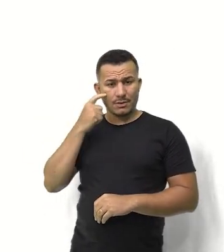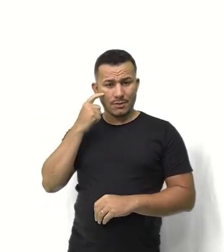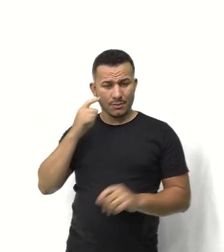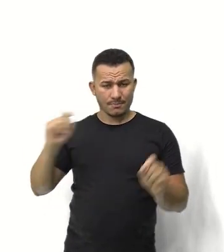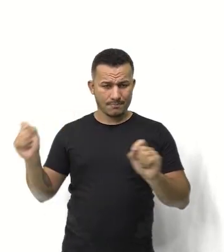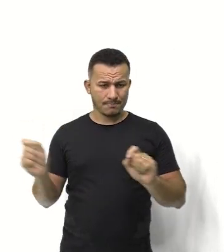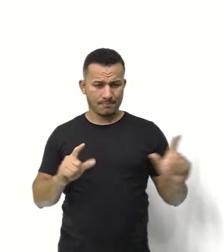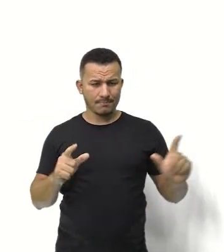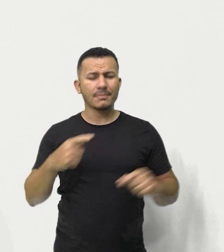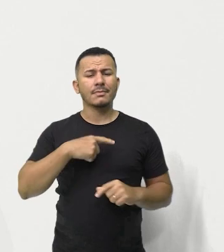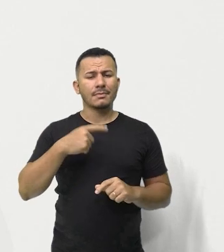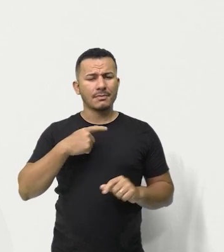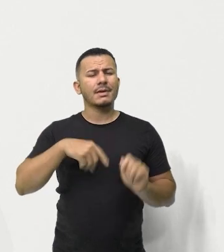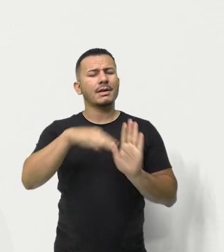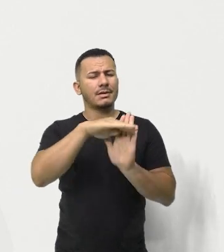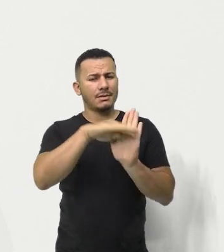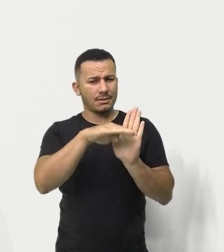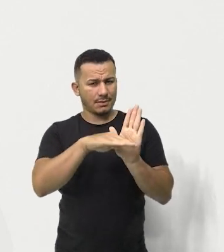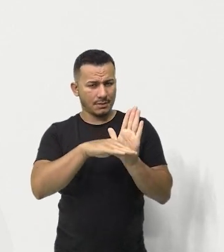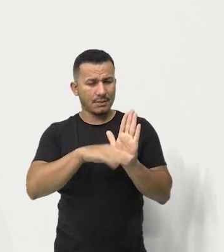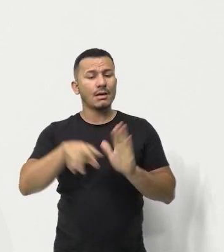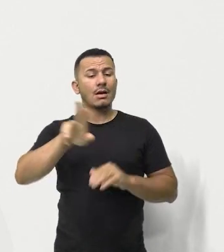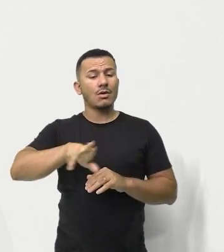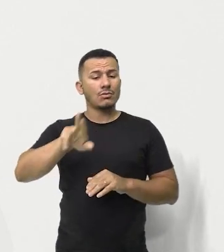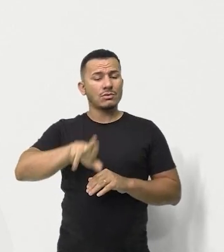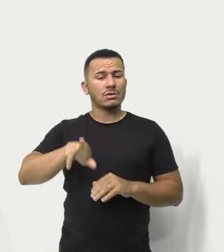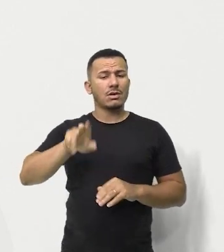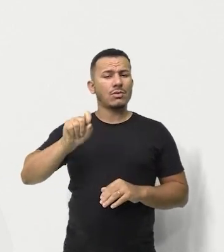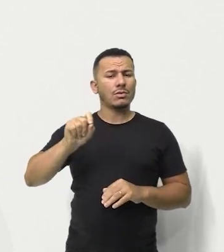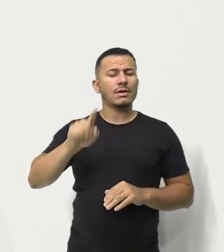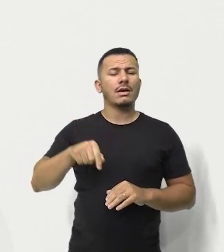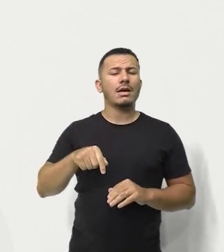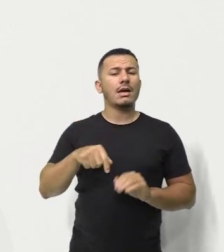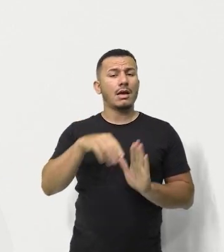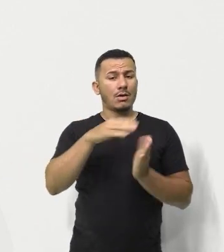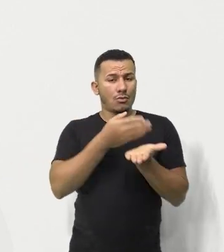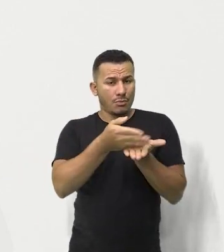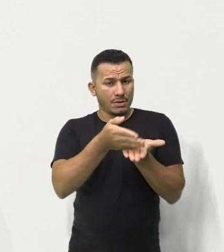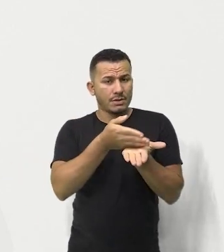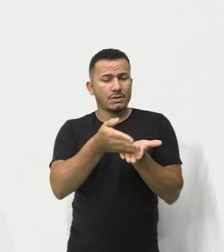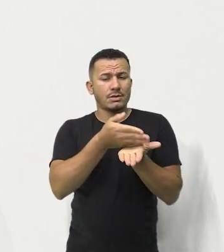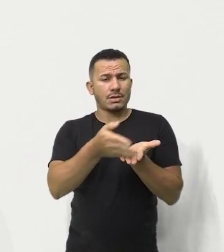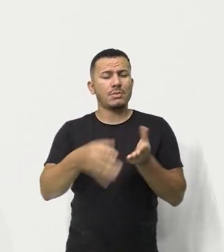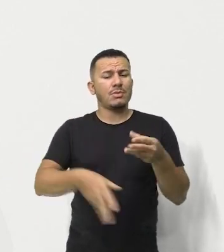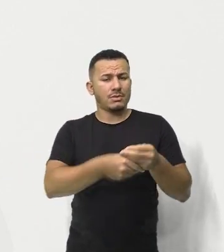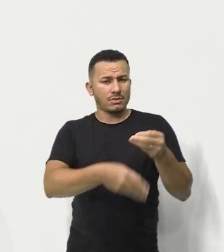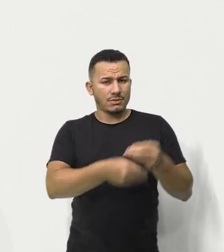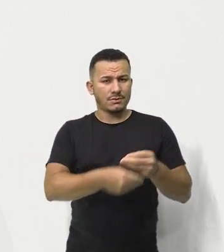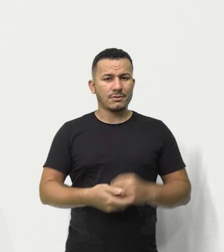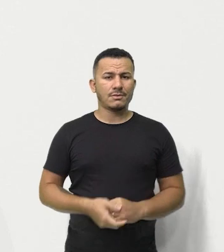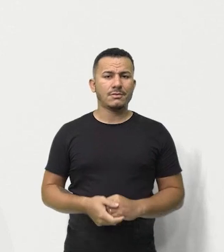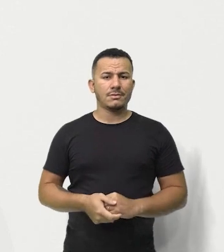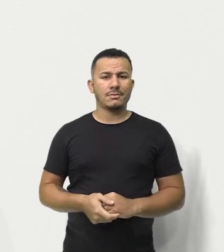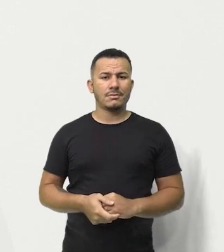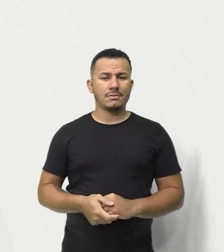no nosso próximo, nós temos todas as resoluções aqui utilizando o quê? O